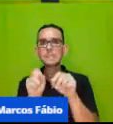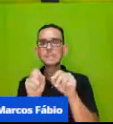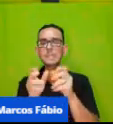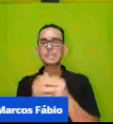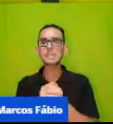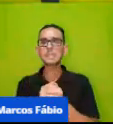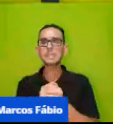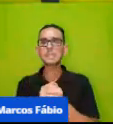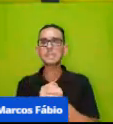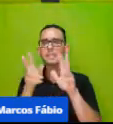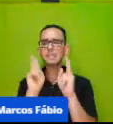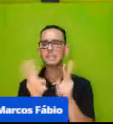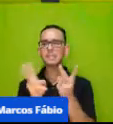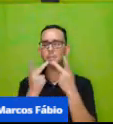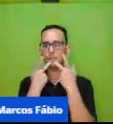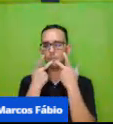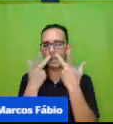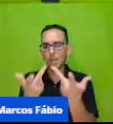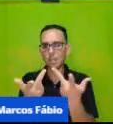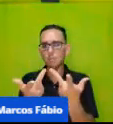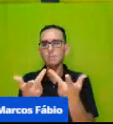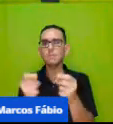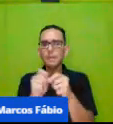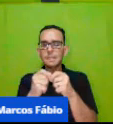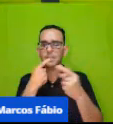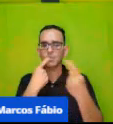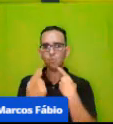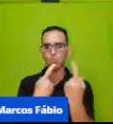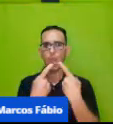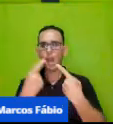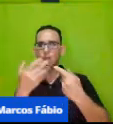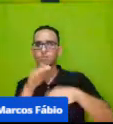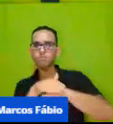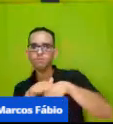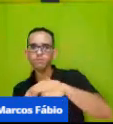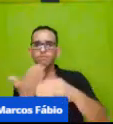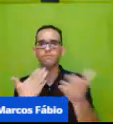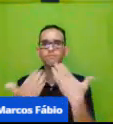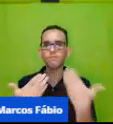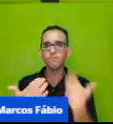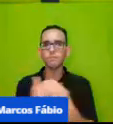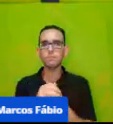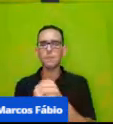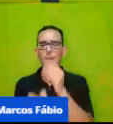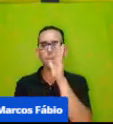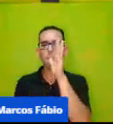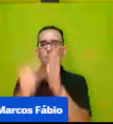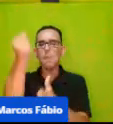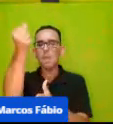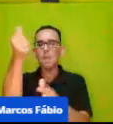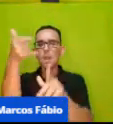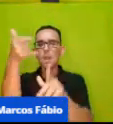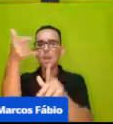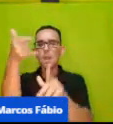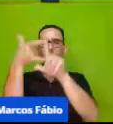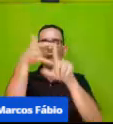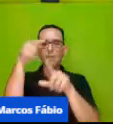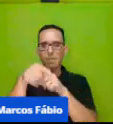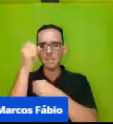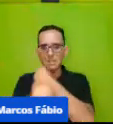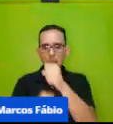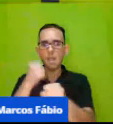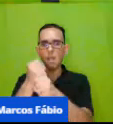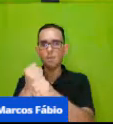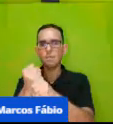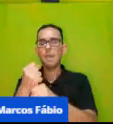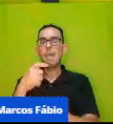sempre desejamos fazer esse diálogo, né? Desde nossa primeira live desse ano, nós pedimos para os professores que entrassem em